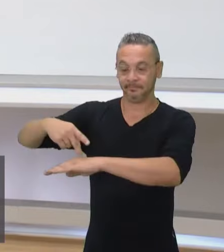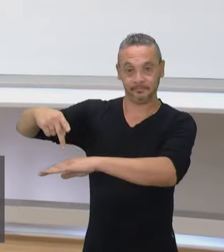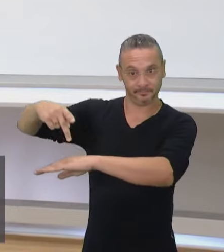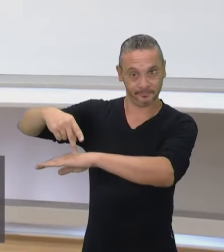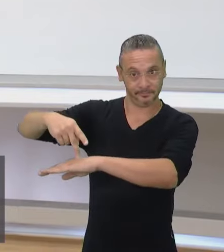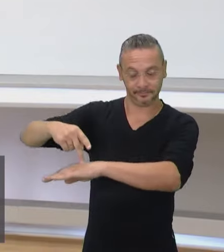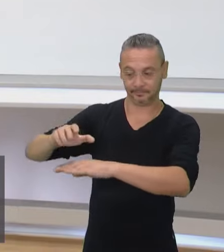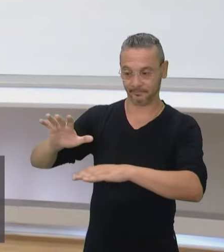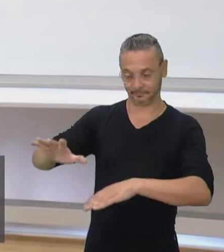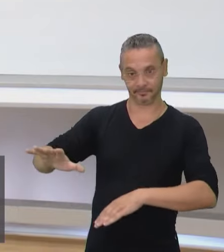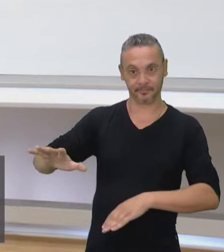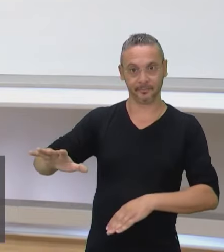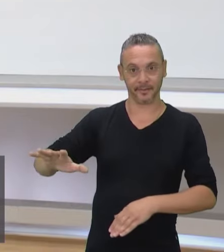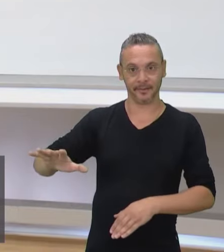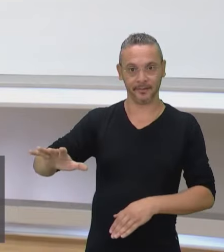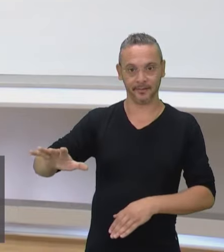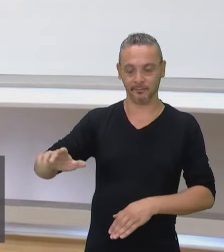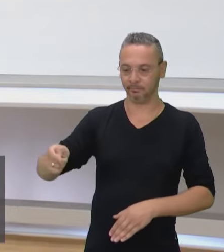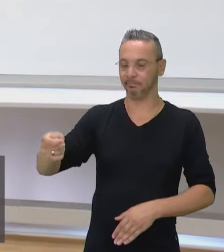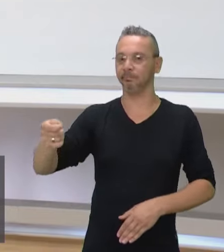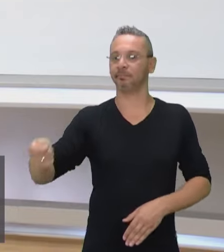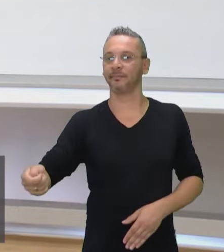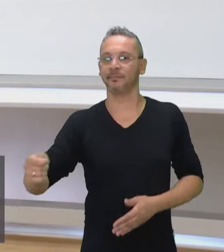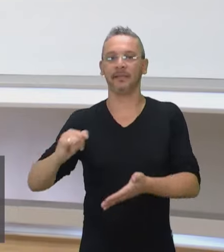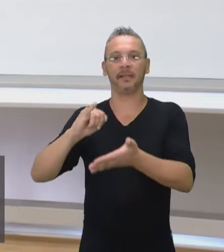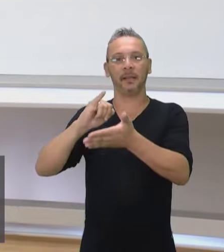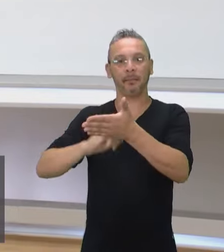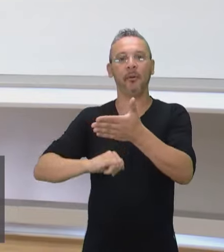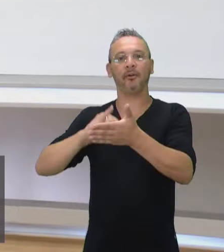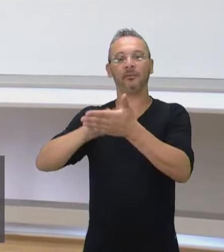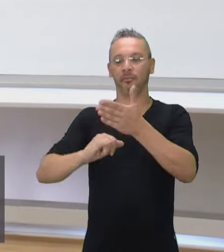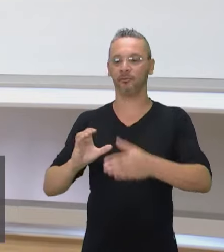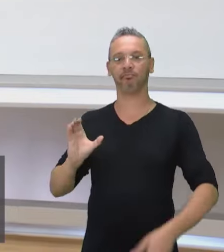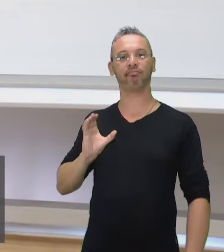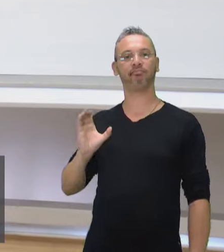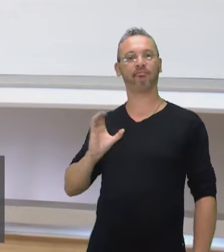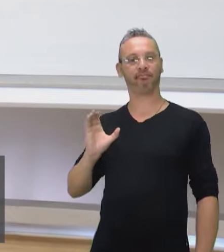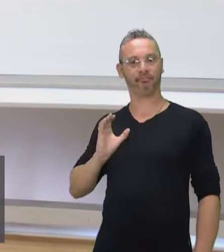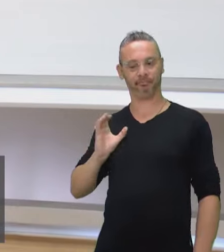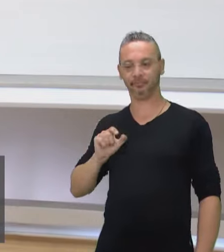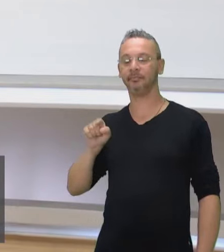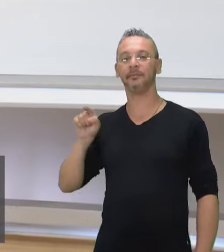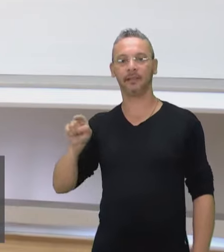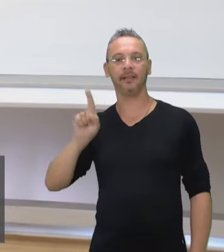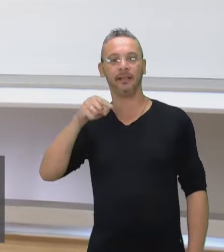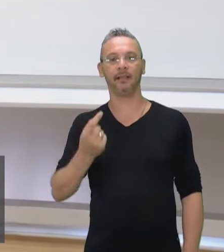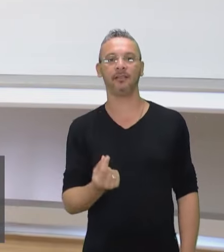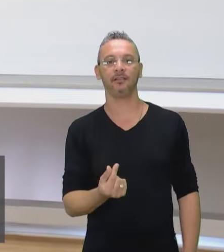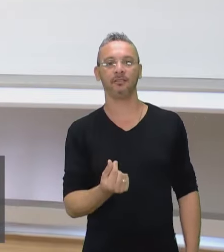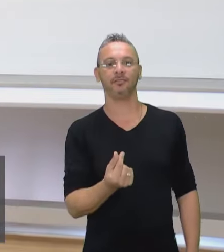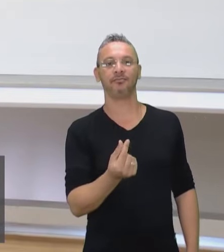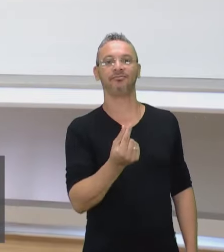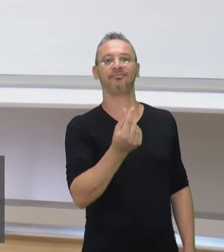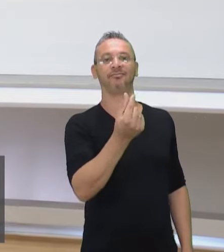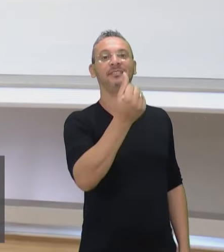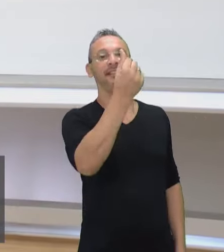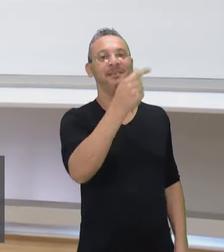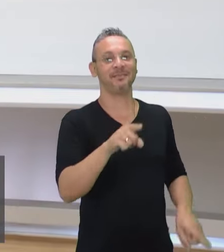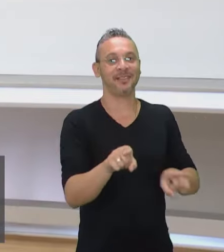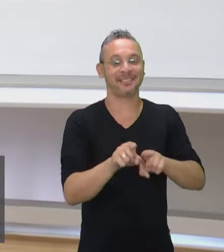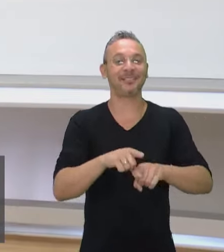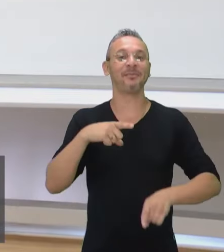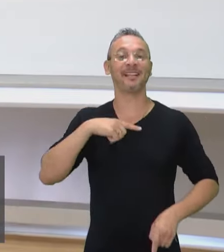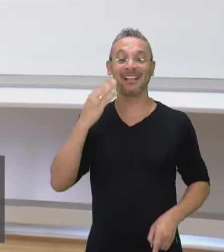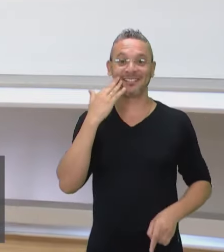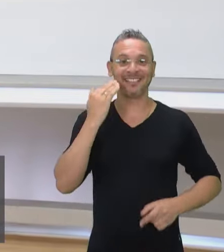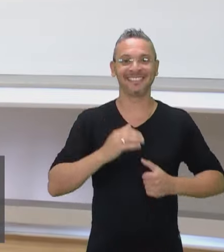têm maior rigor em taxar grandes fortunas são os países mais ricos, enquanto em países mais pobres, e até o